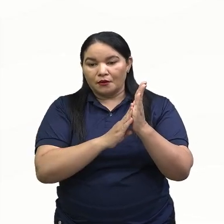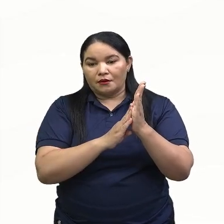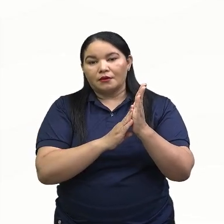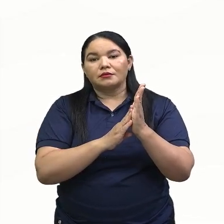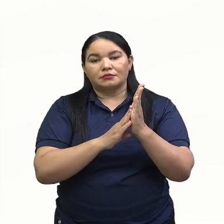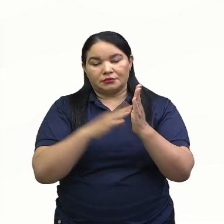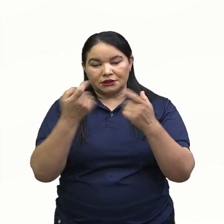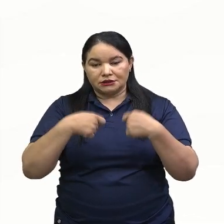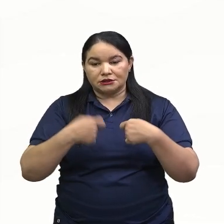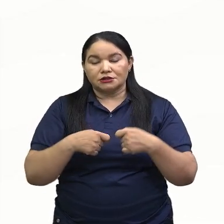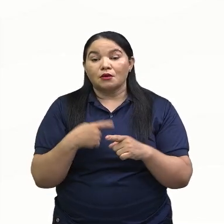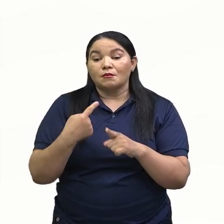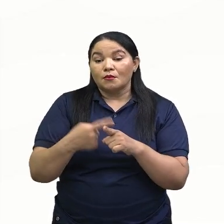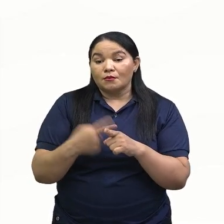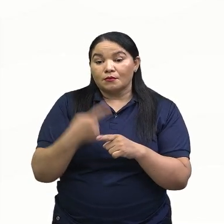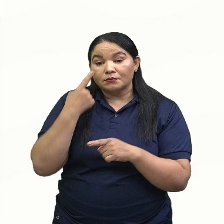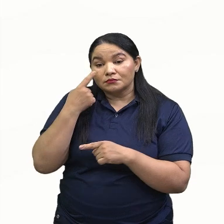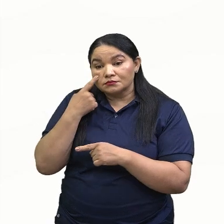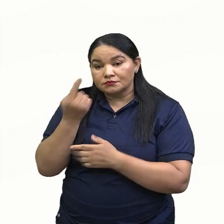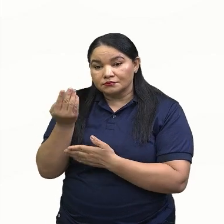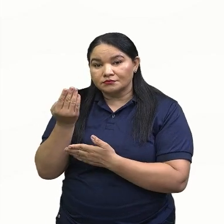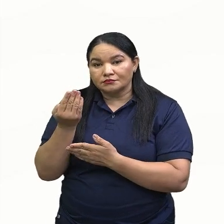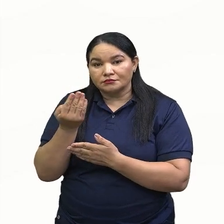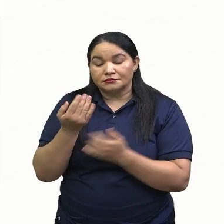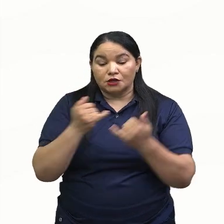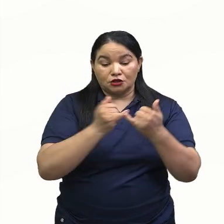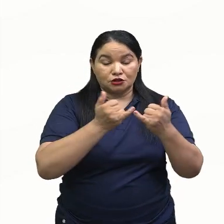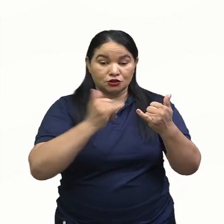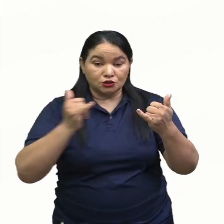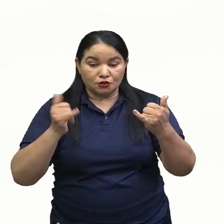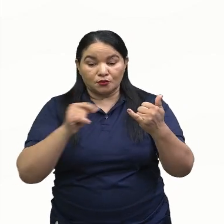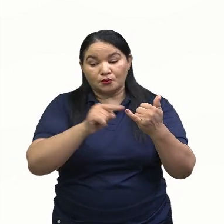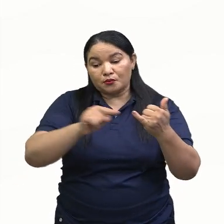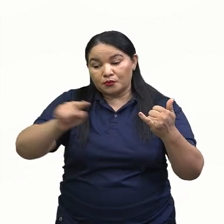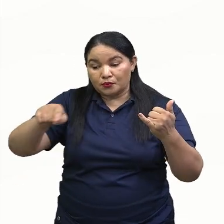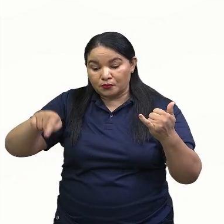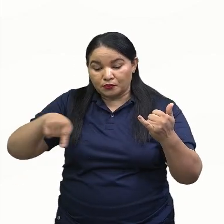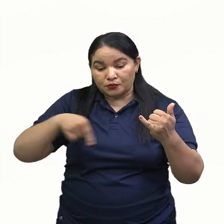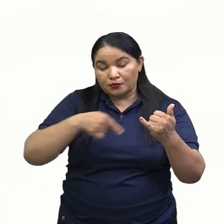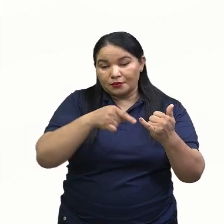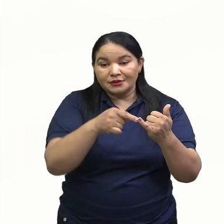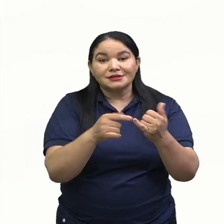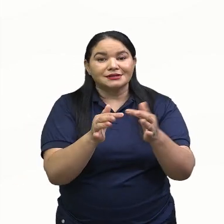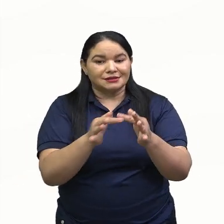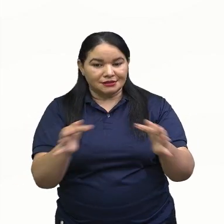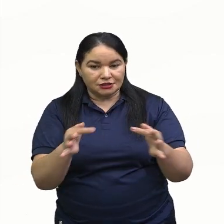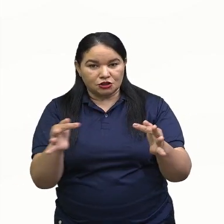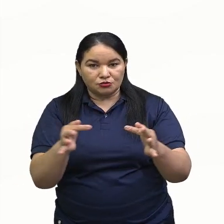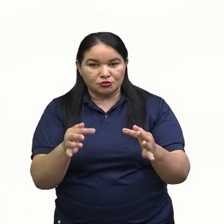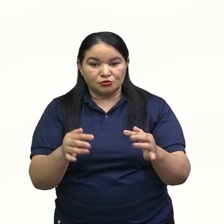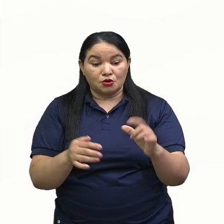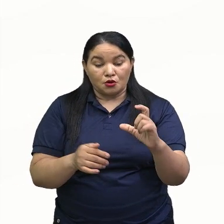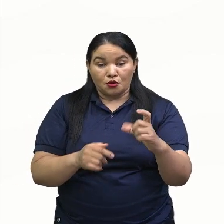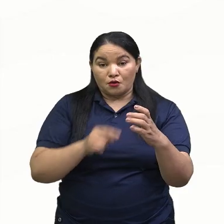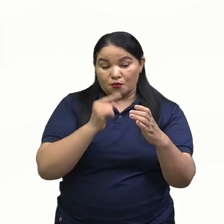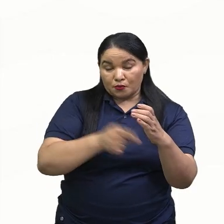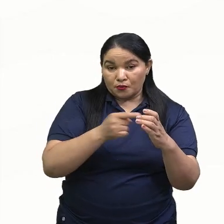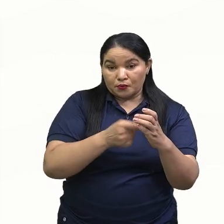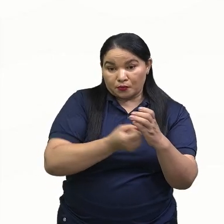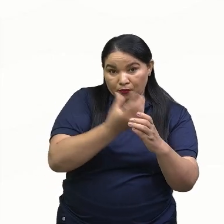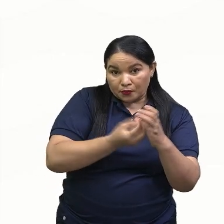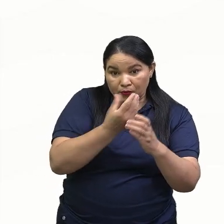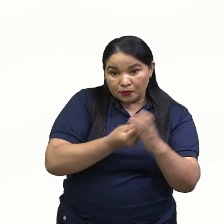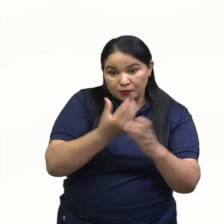Então, vejam que temos aí um circuito elétrico simples, que envolvem aí o gerador, o receptor,